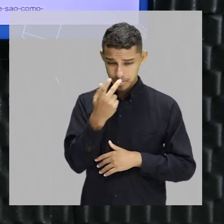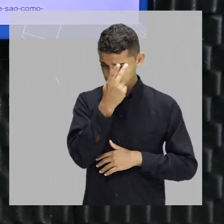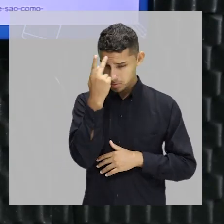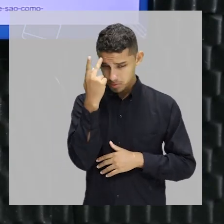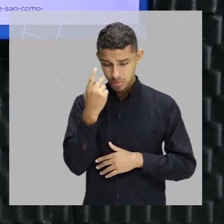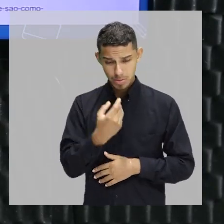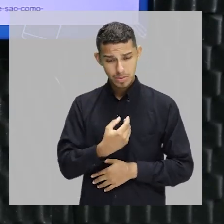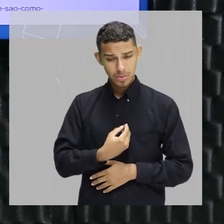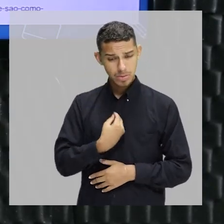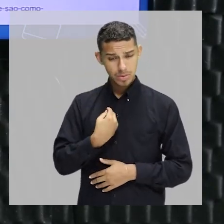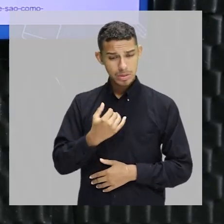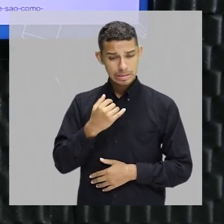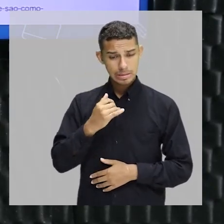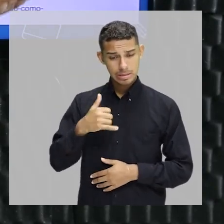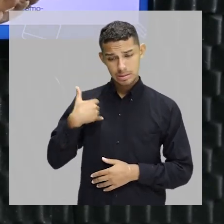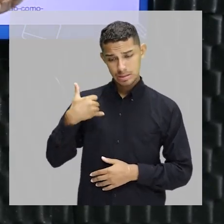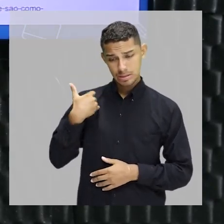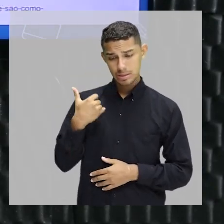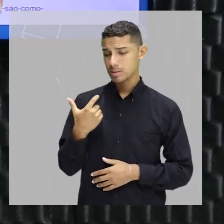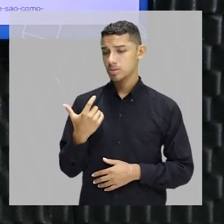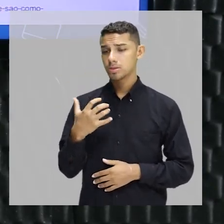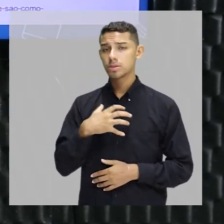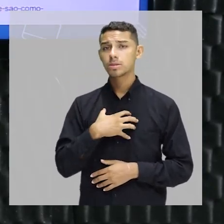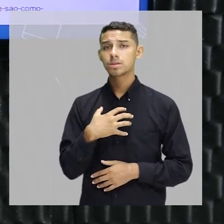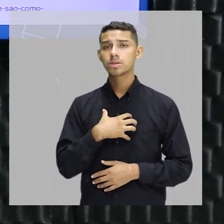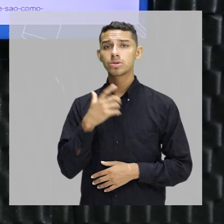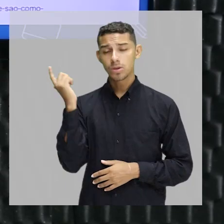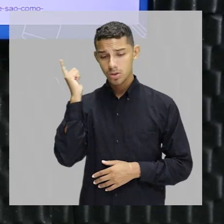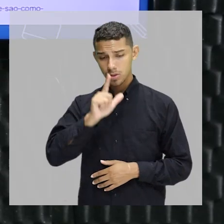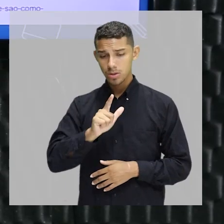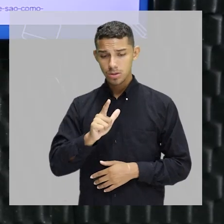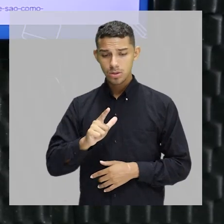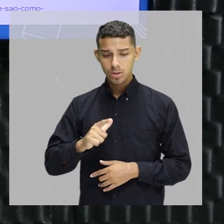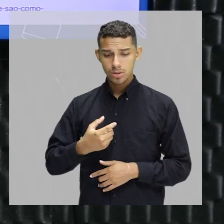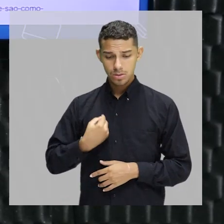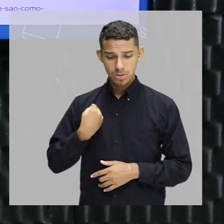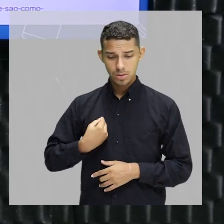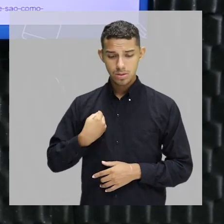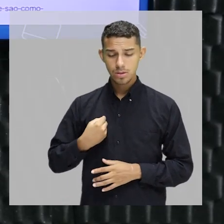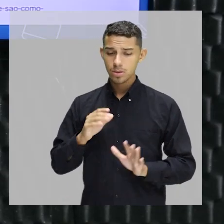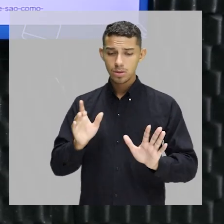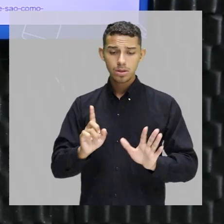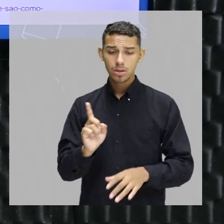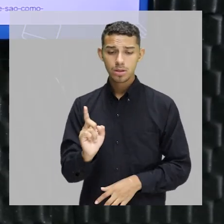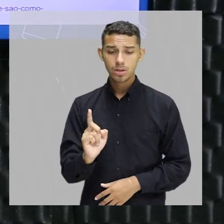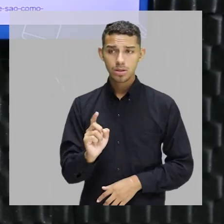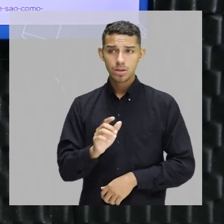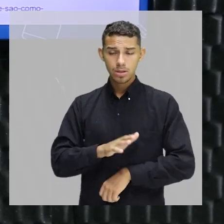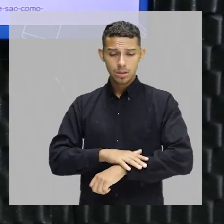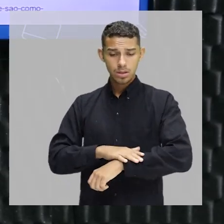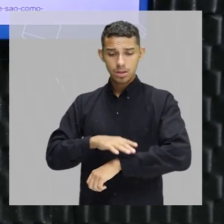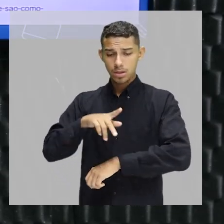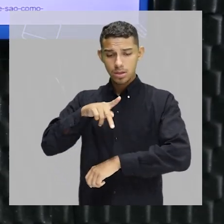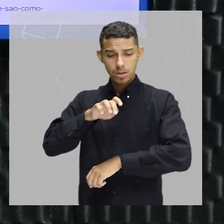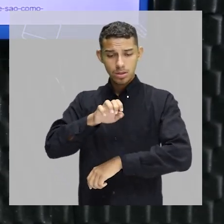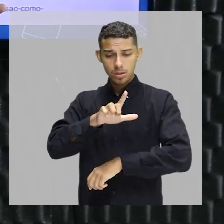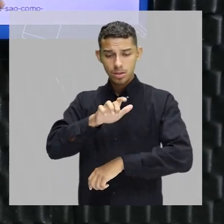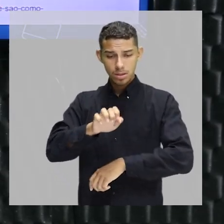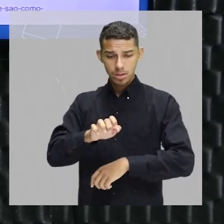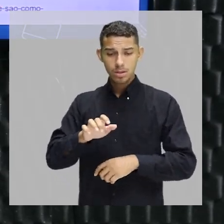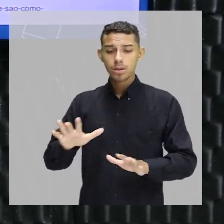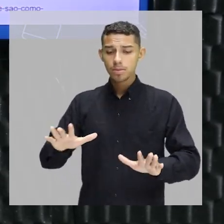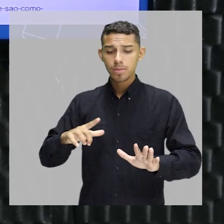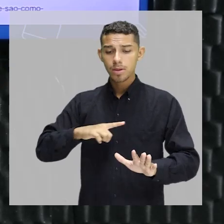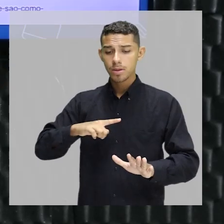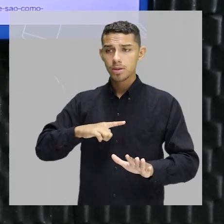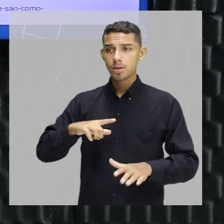pouquinho mais de idade, elas conseguiam sentir a presença desses raios catódicos, tá certo? Não na sua pele, tá ok? Mas quando ela passava pela